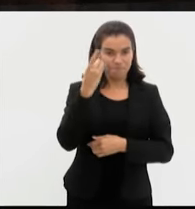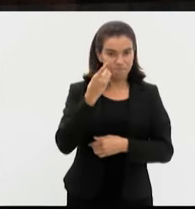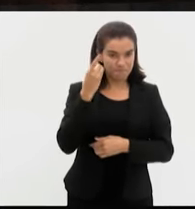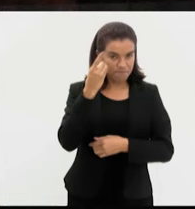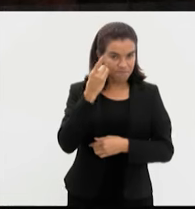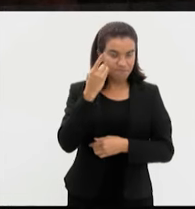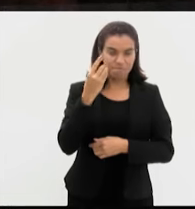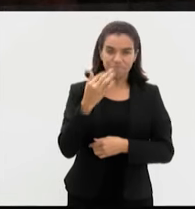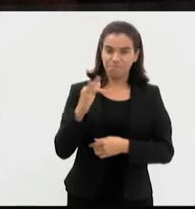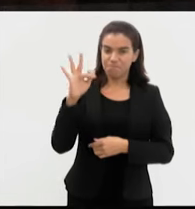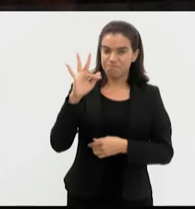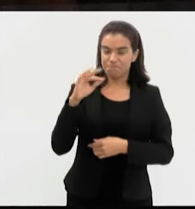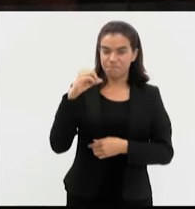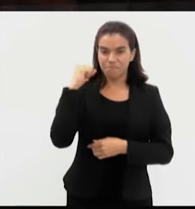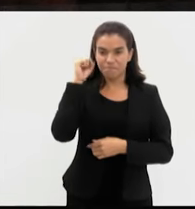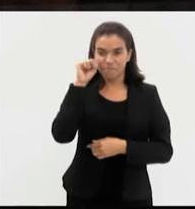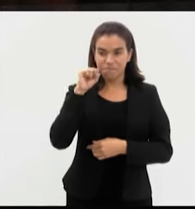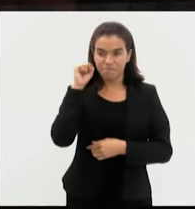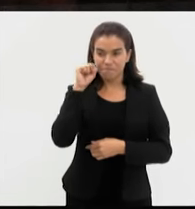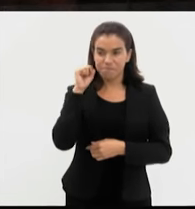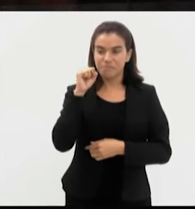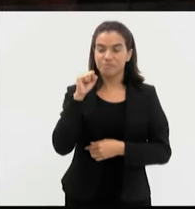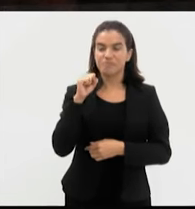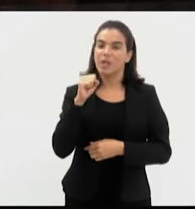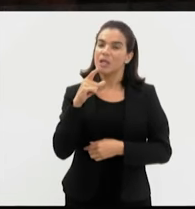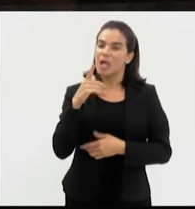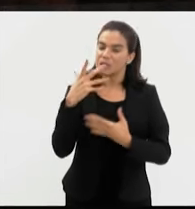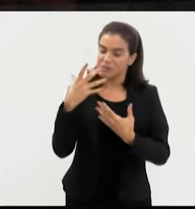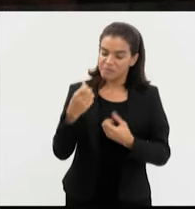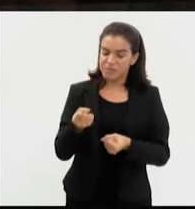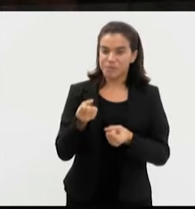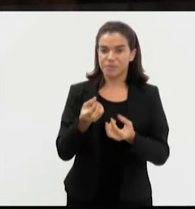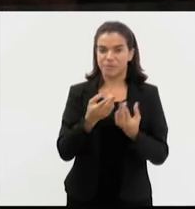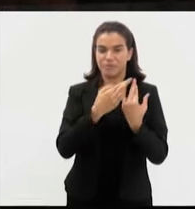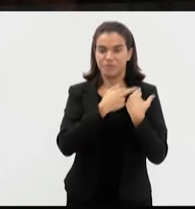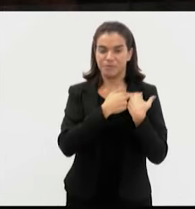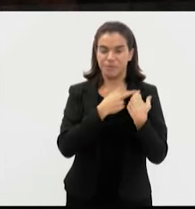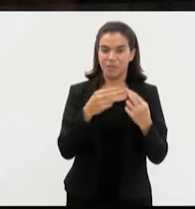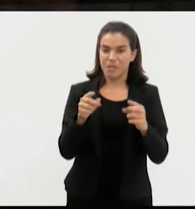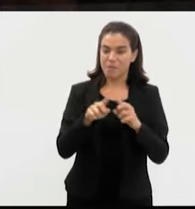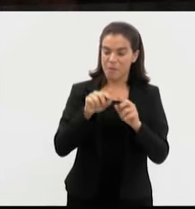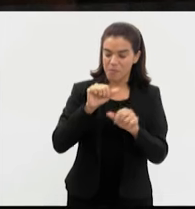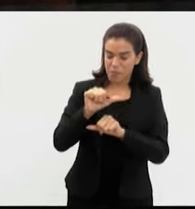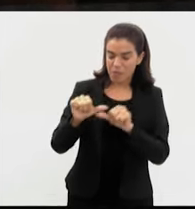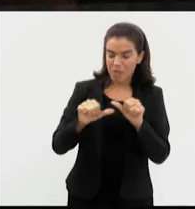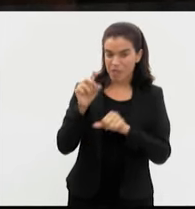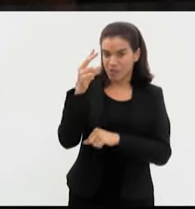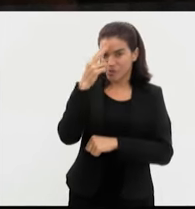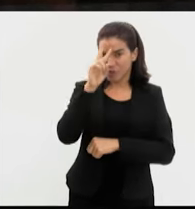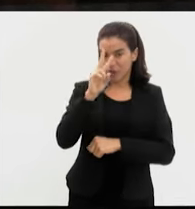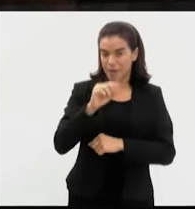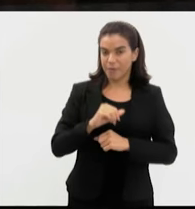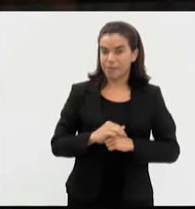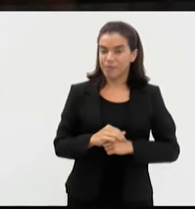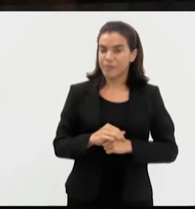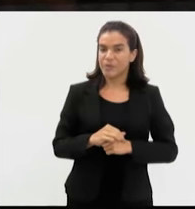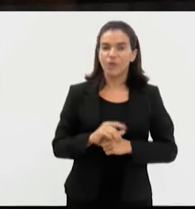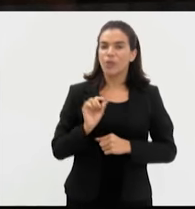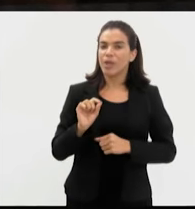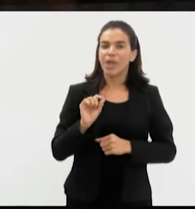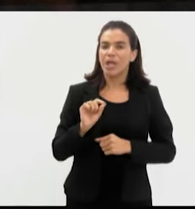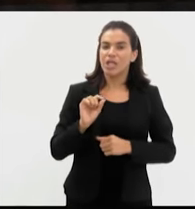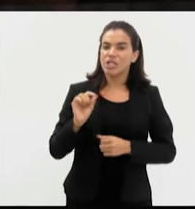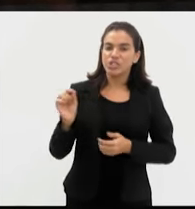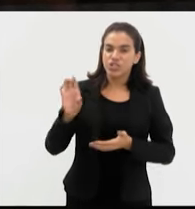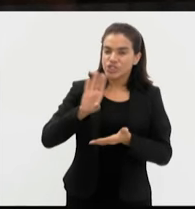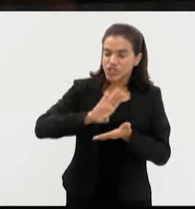hora dos senadores trazer essa responsabilidade e mudar essa história tirar o Rio de Janeiro de uma